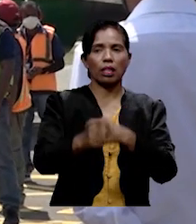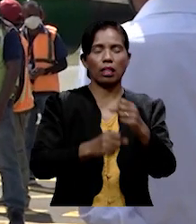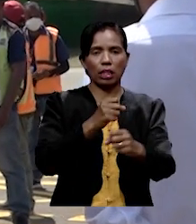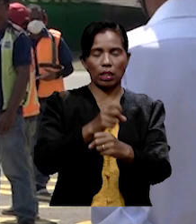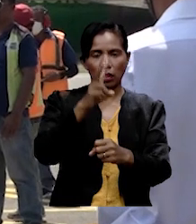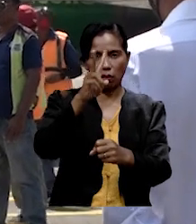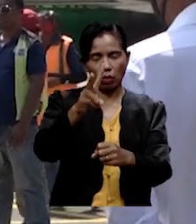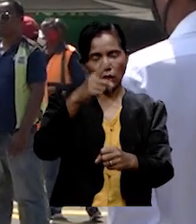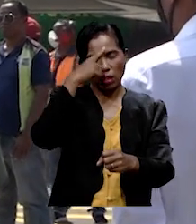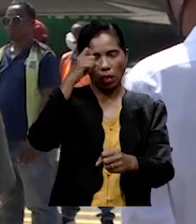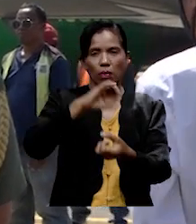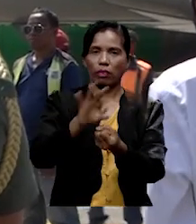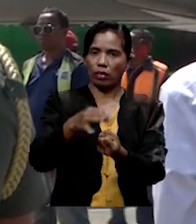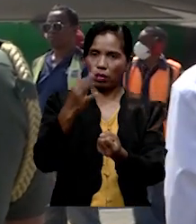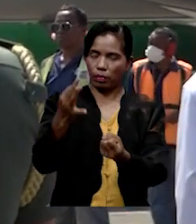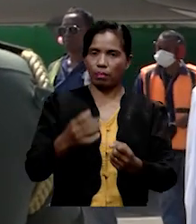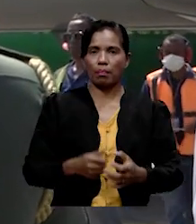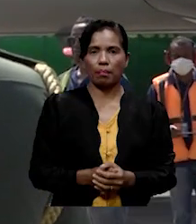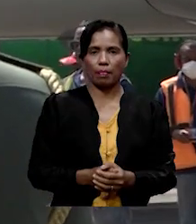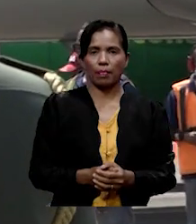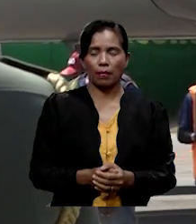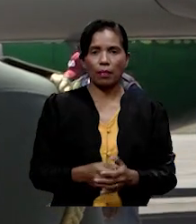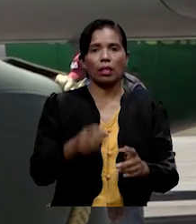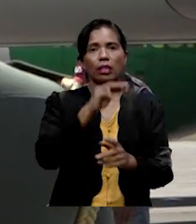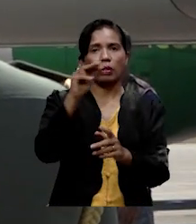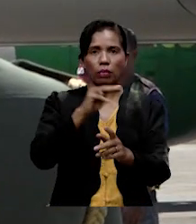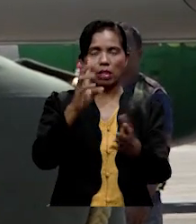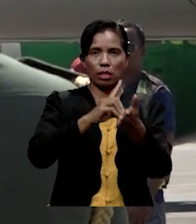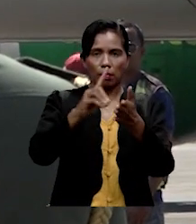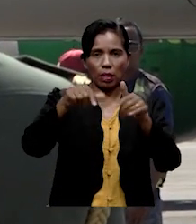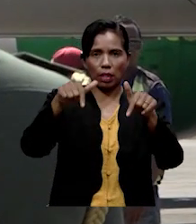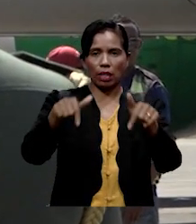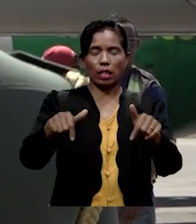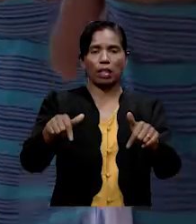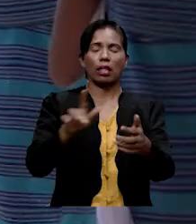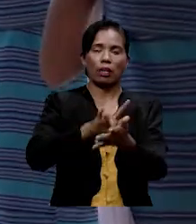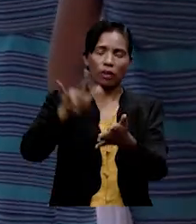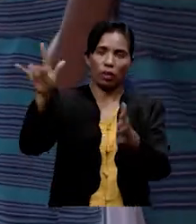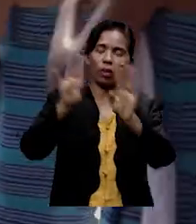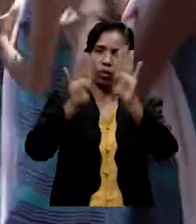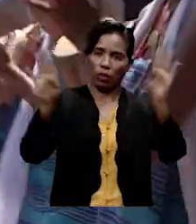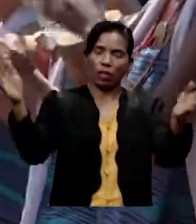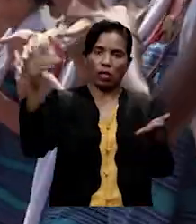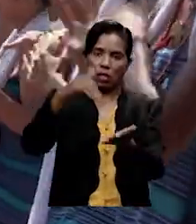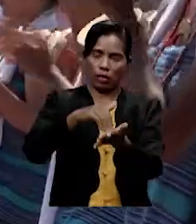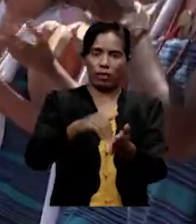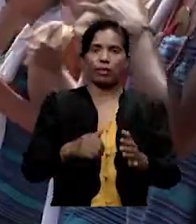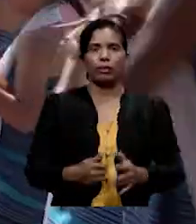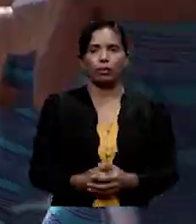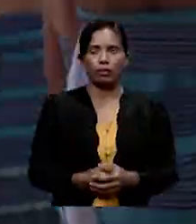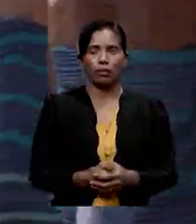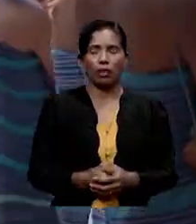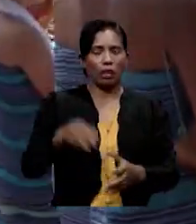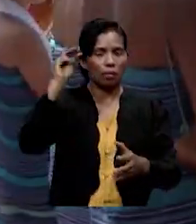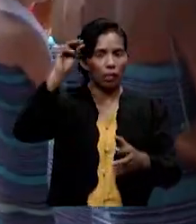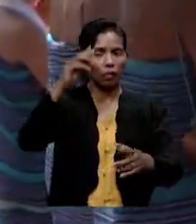tanba pandemia COVID-19. No ne e segunda semana ne, avião Citilink reativa voo comercial. Ministro